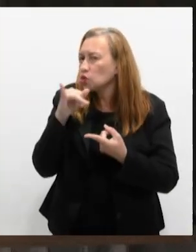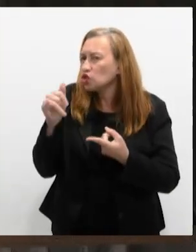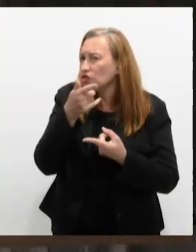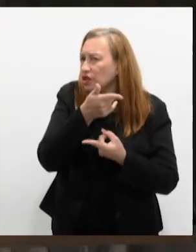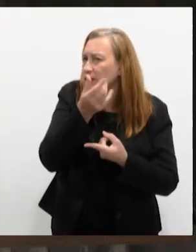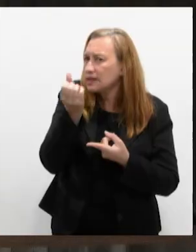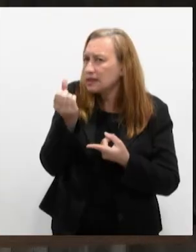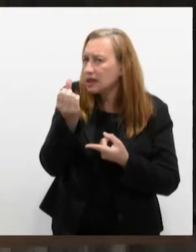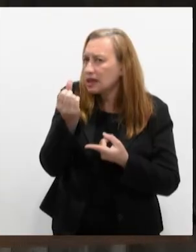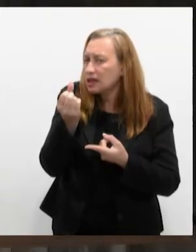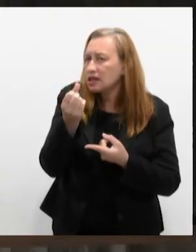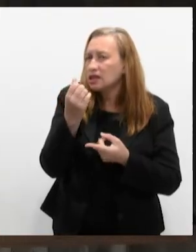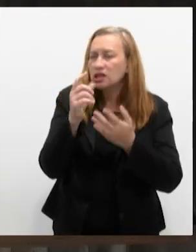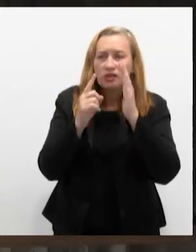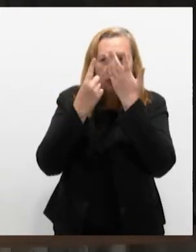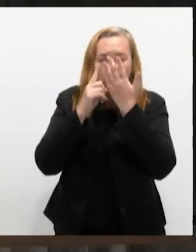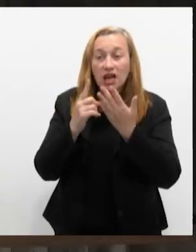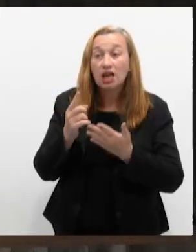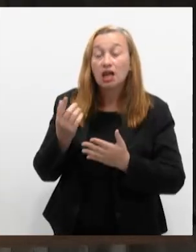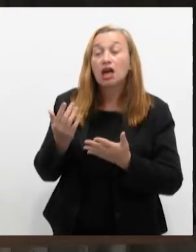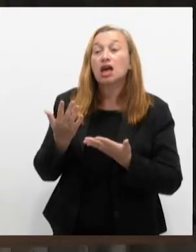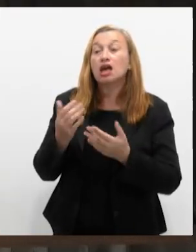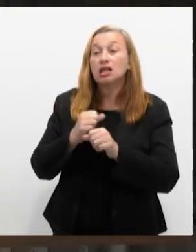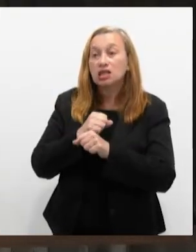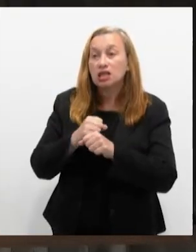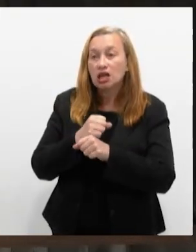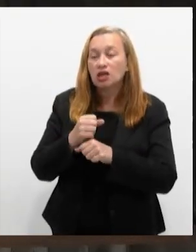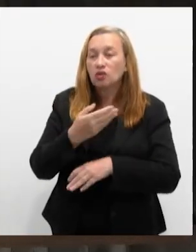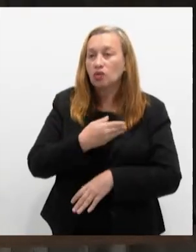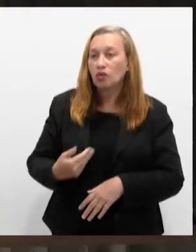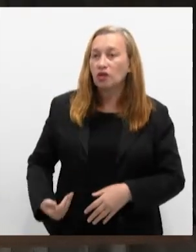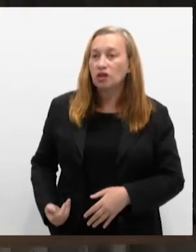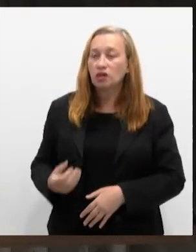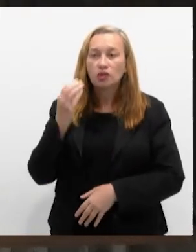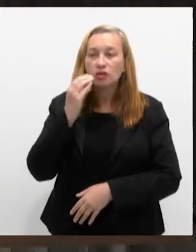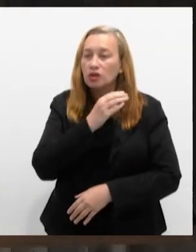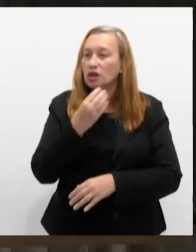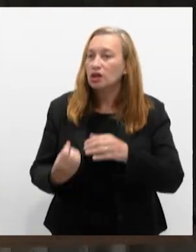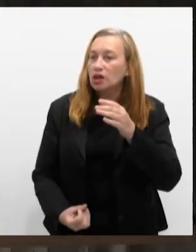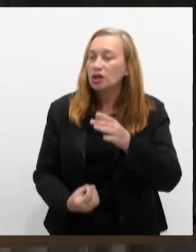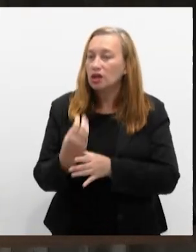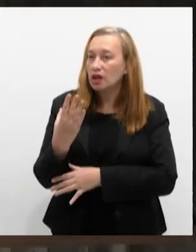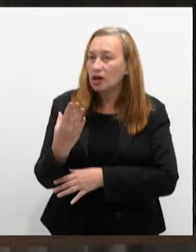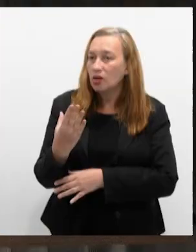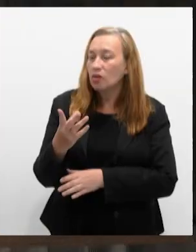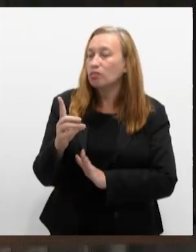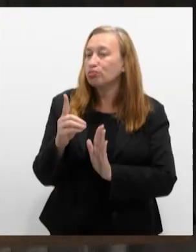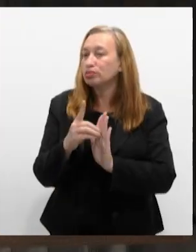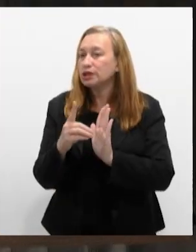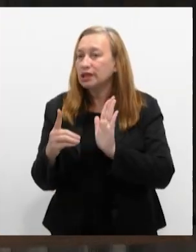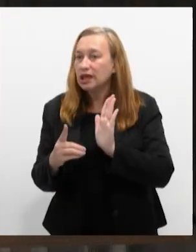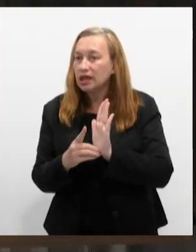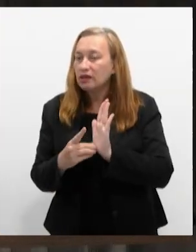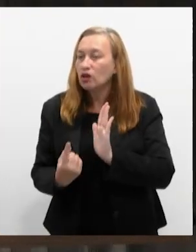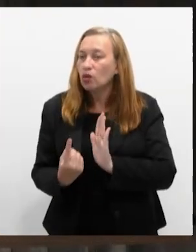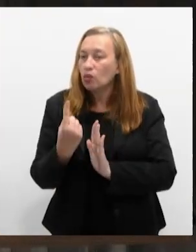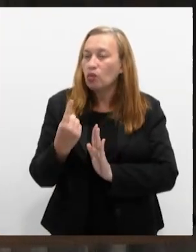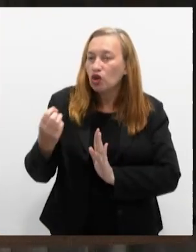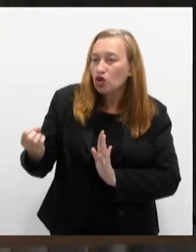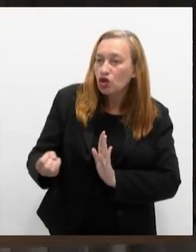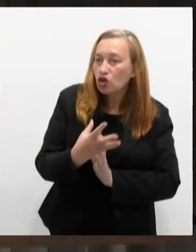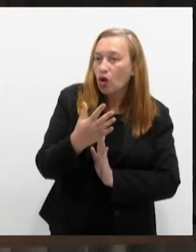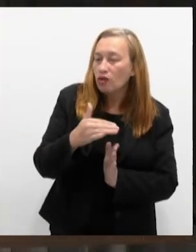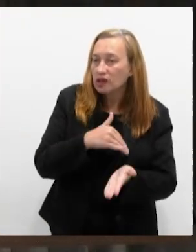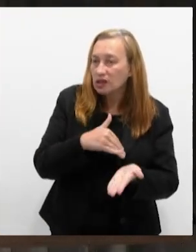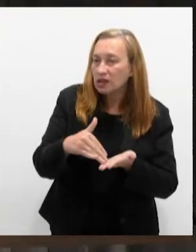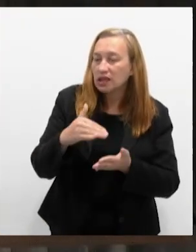de fevereiro desse ano, o governador Cláudio Castro criou, por decreto, uma nova Secretaria